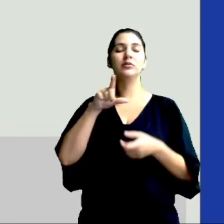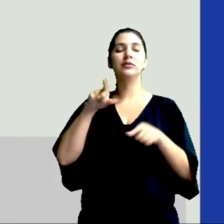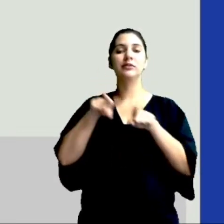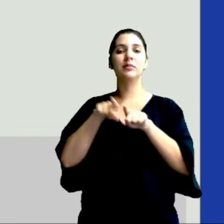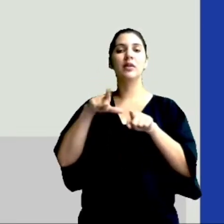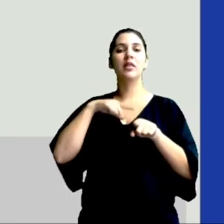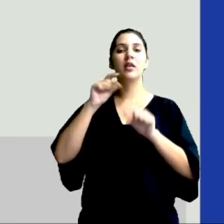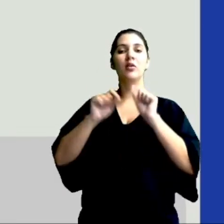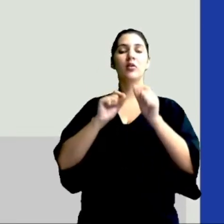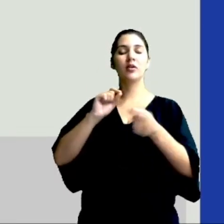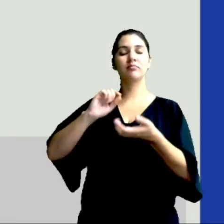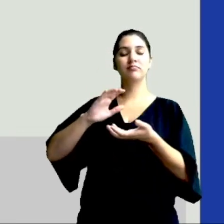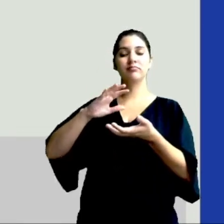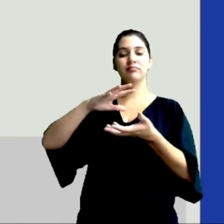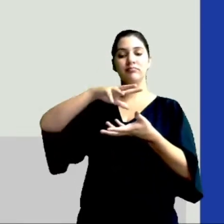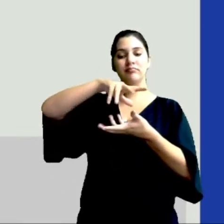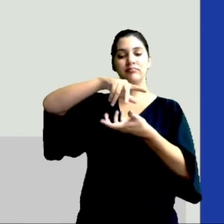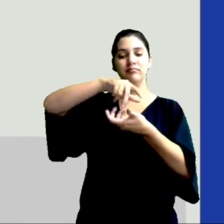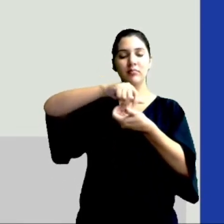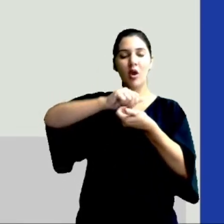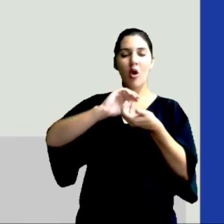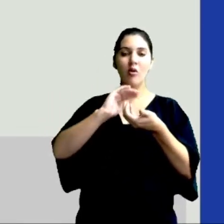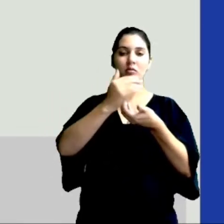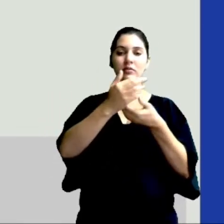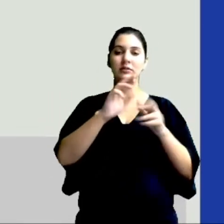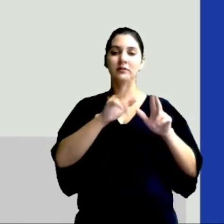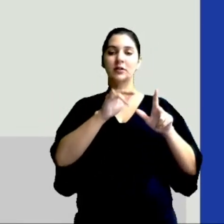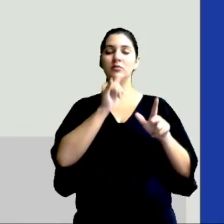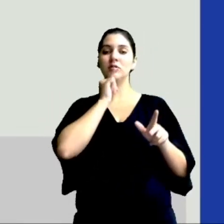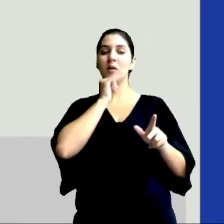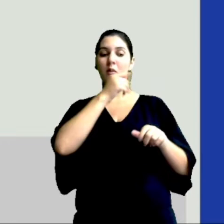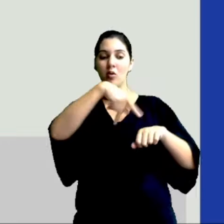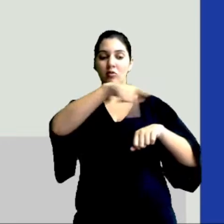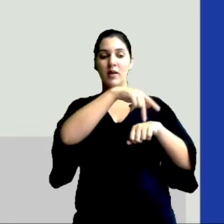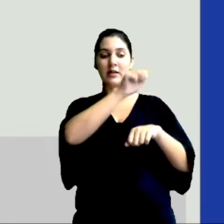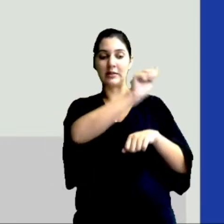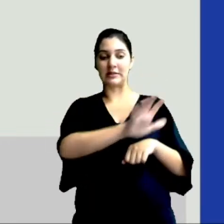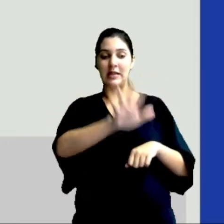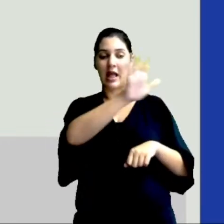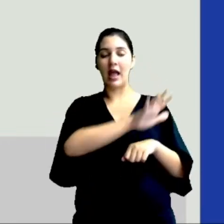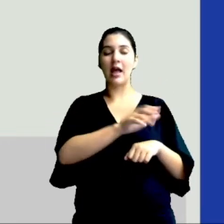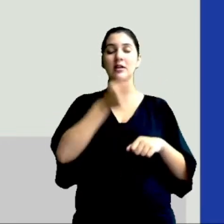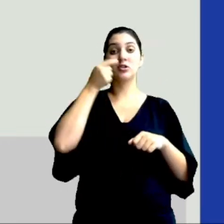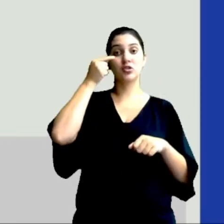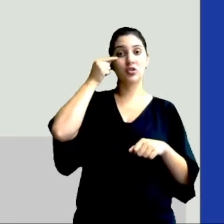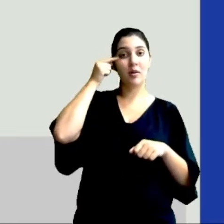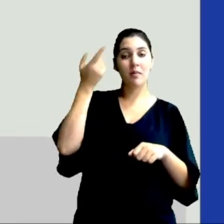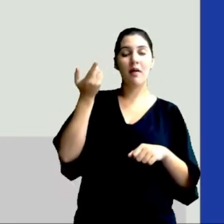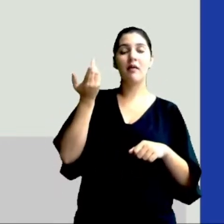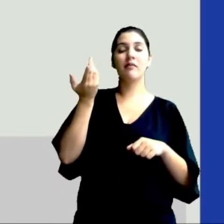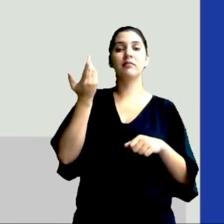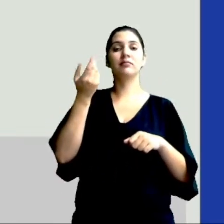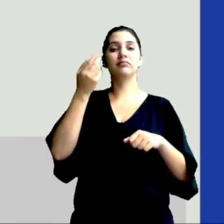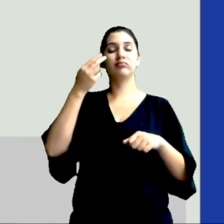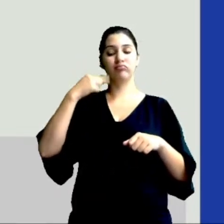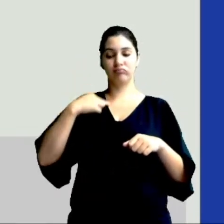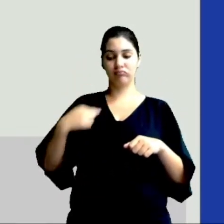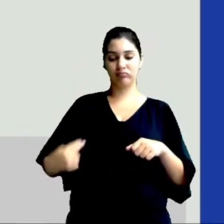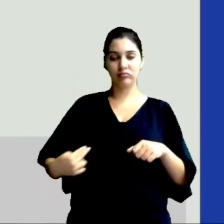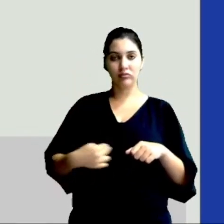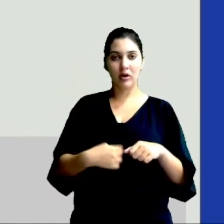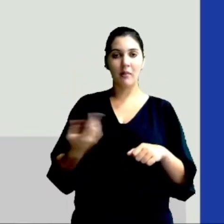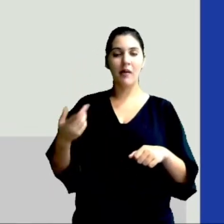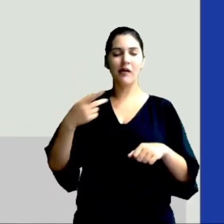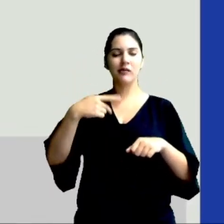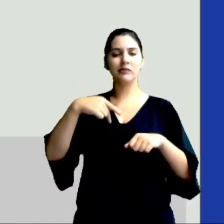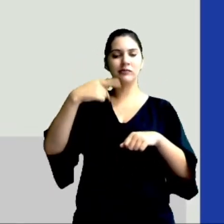que é aqueles países mais ao sudeste, né, mesmo da Ásia, que é Japão, a China, a Coreia. Então, essa região que ficava ali